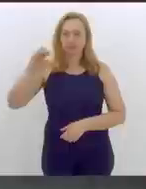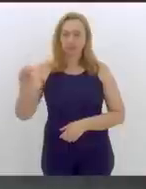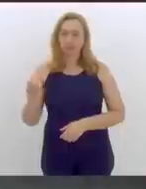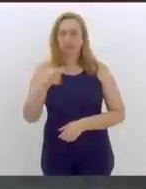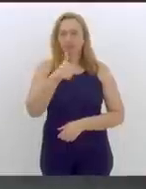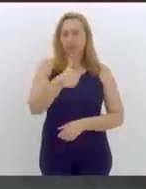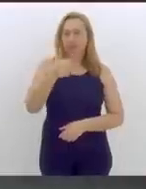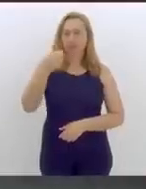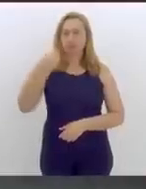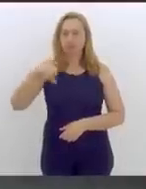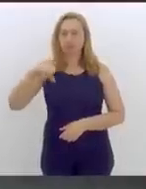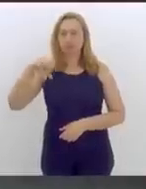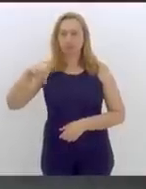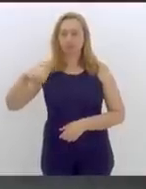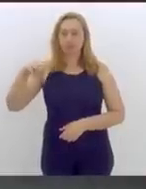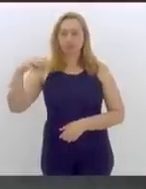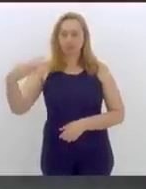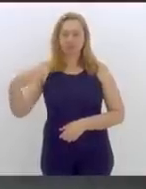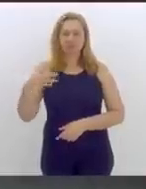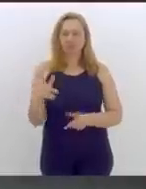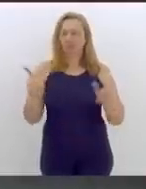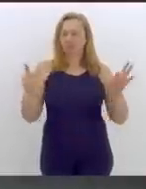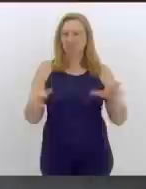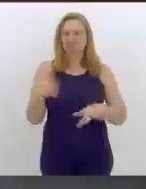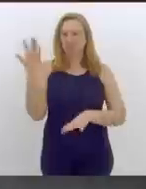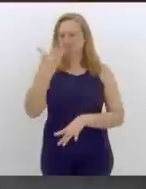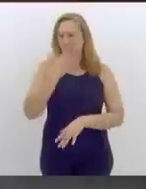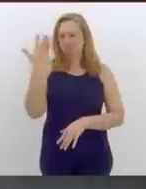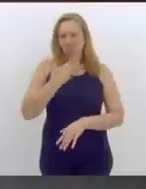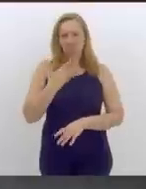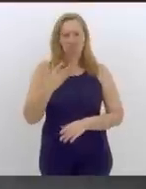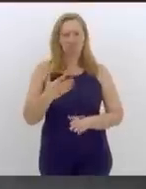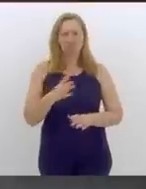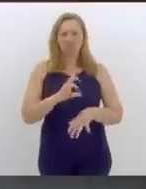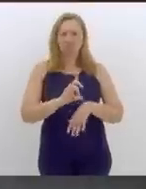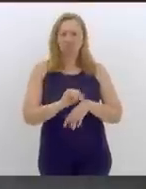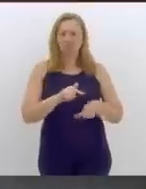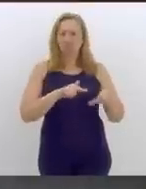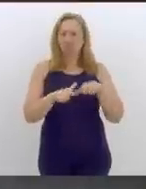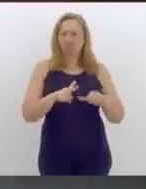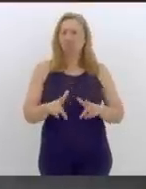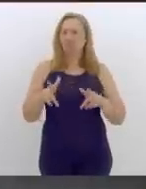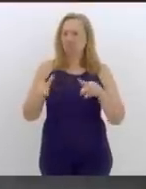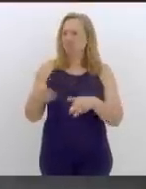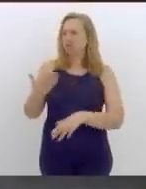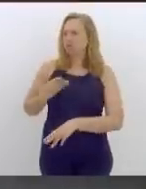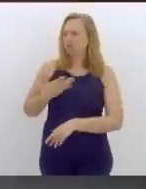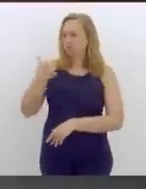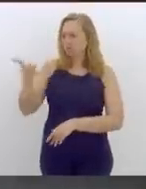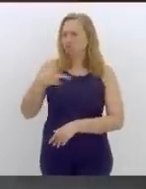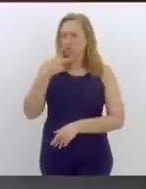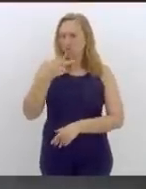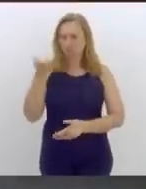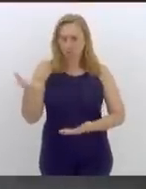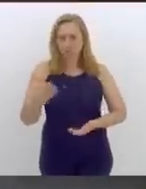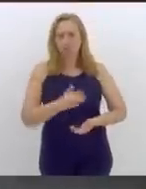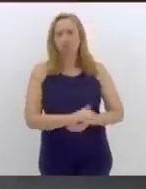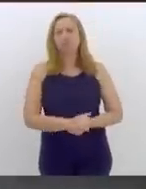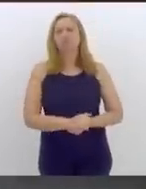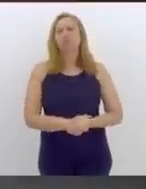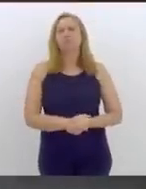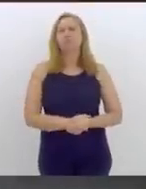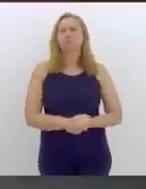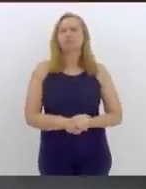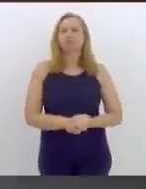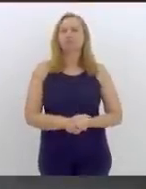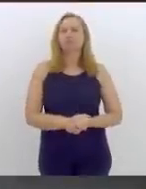e não vi nenhuma diferença em relação à escala em relação a isso como foi dito pelo companheiro ali que ingressou